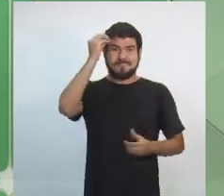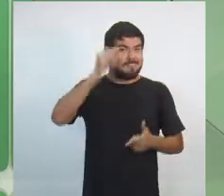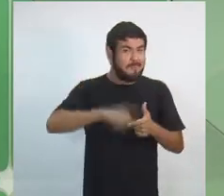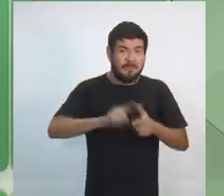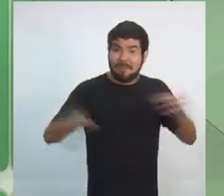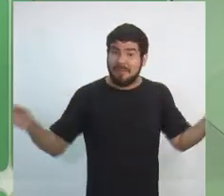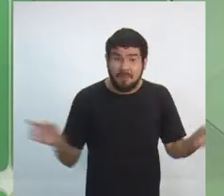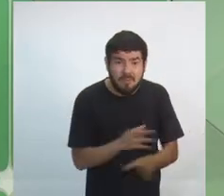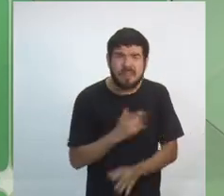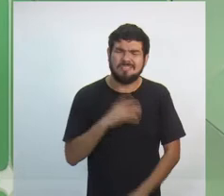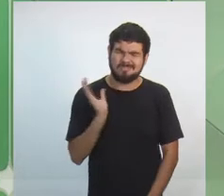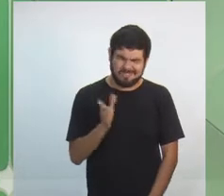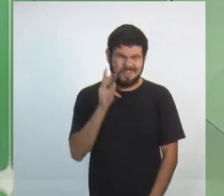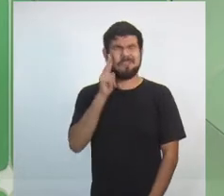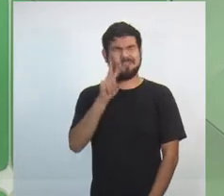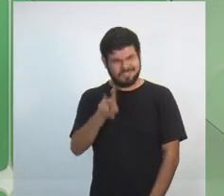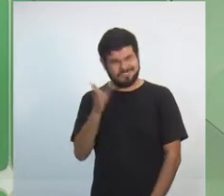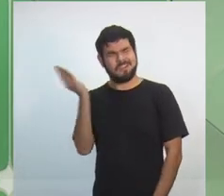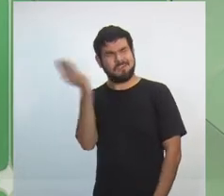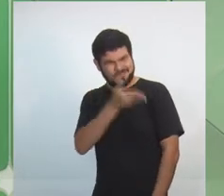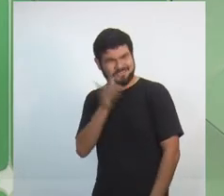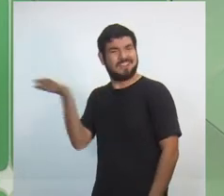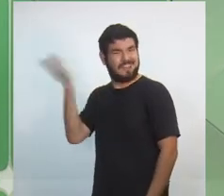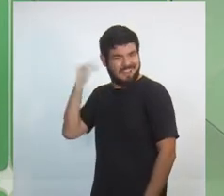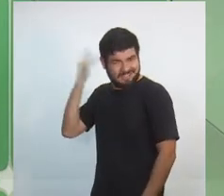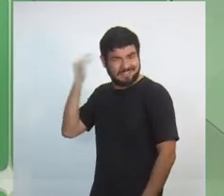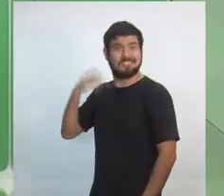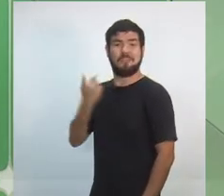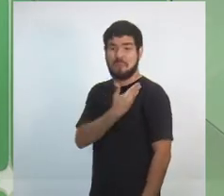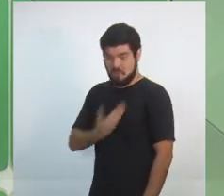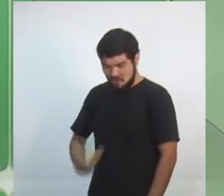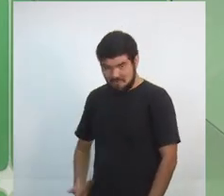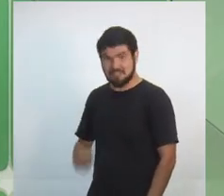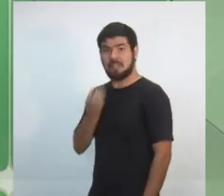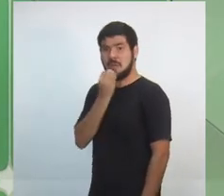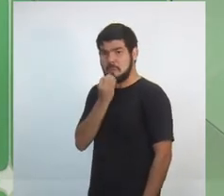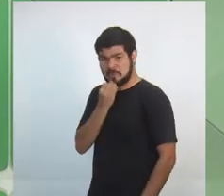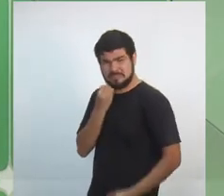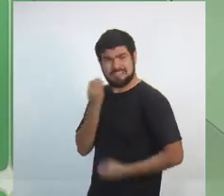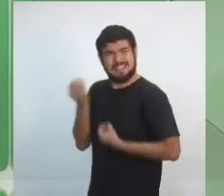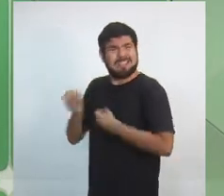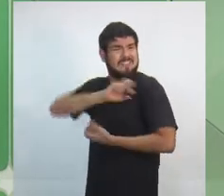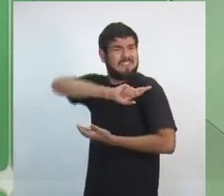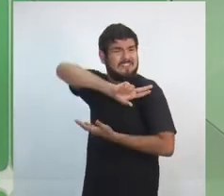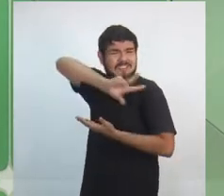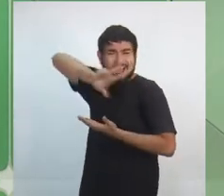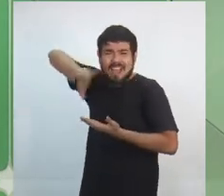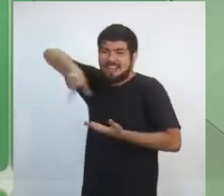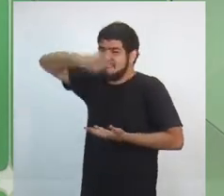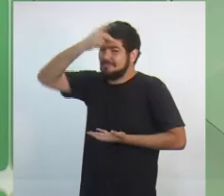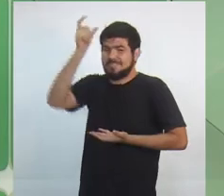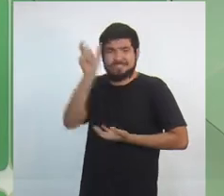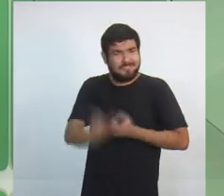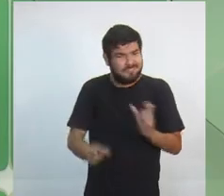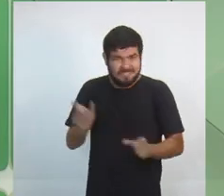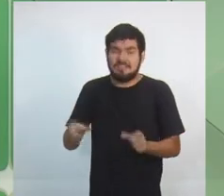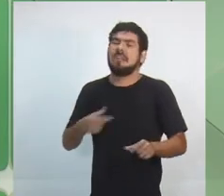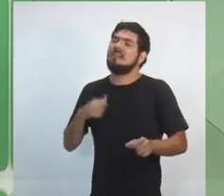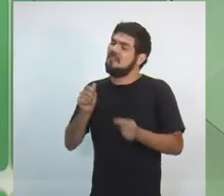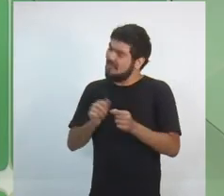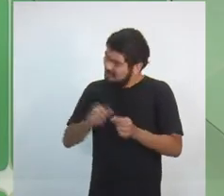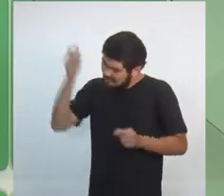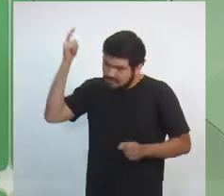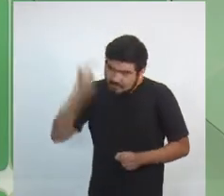isso eu já demonstrei que tenho, porque no meu governo gerei oportunidades para milhares e milhares de amazonenses. E vou fazer de